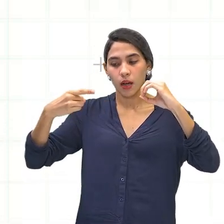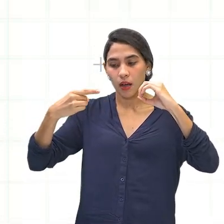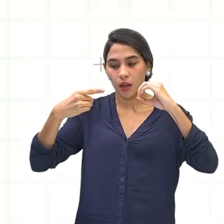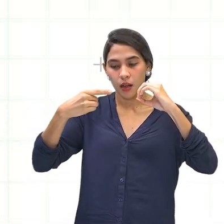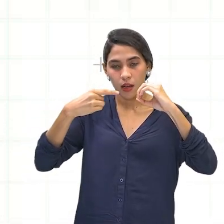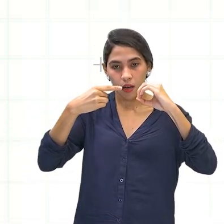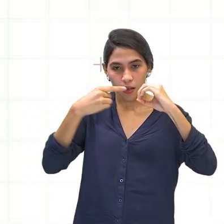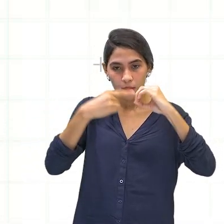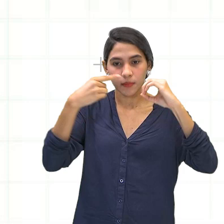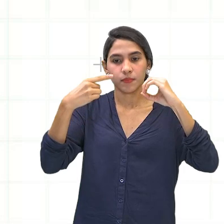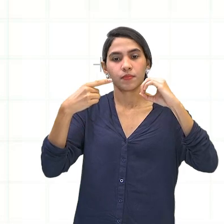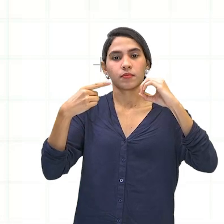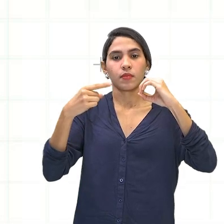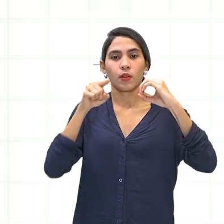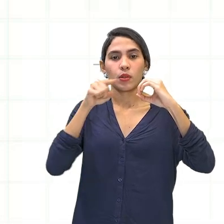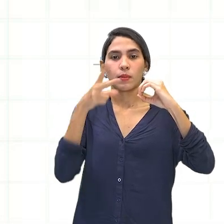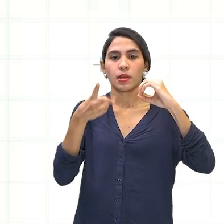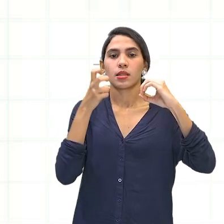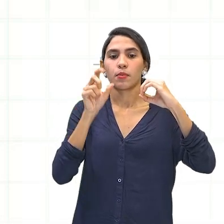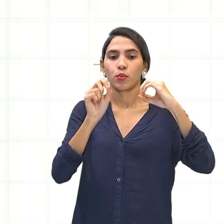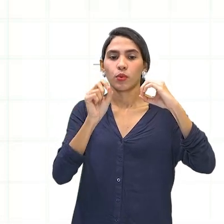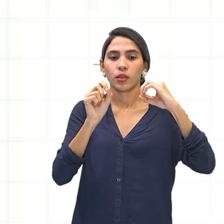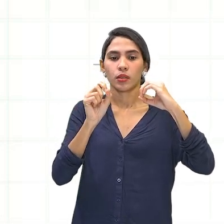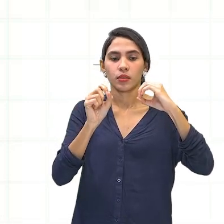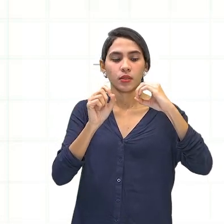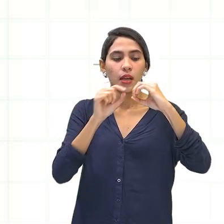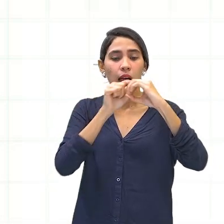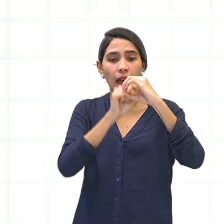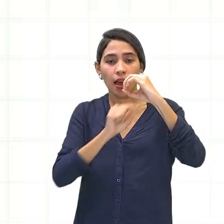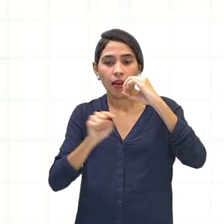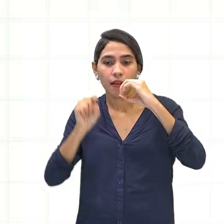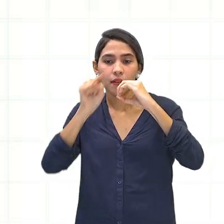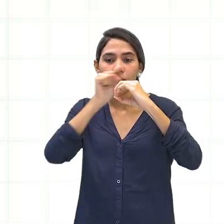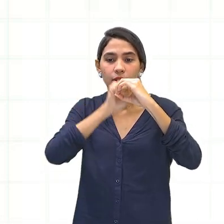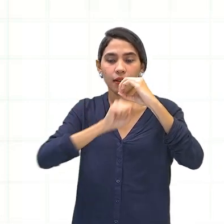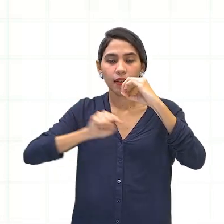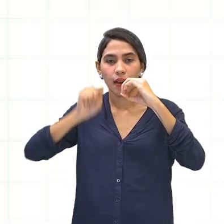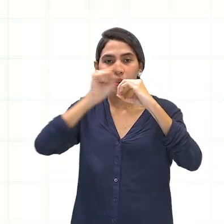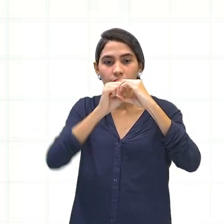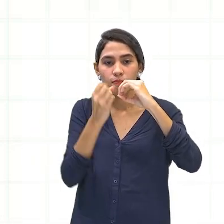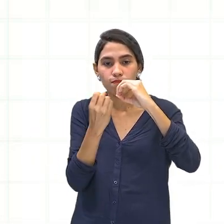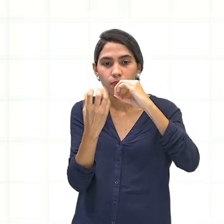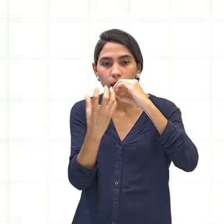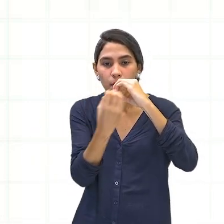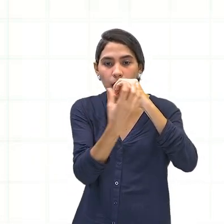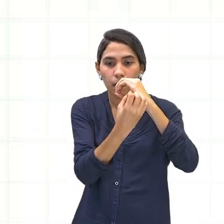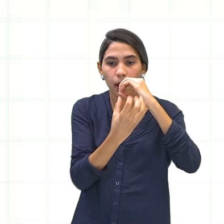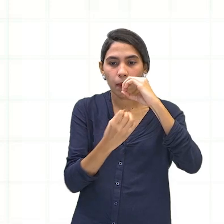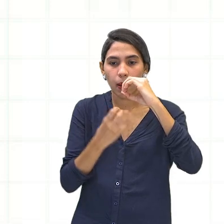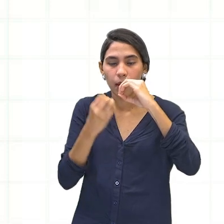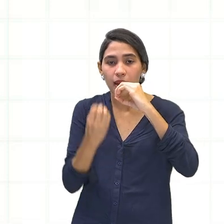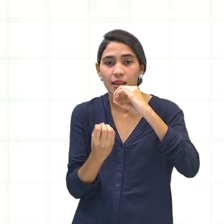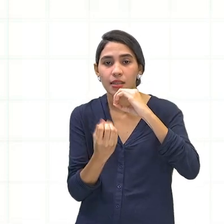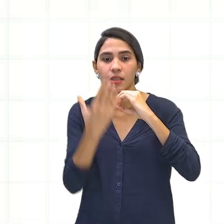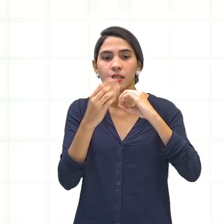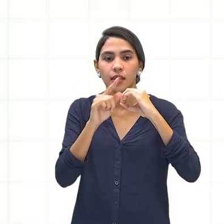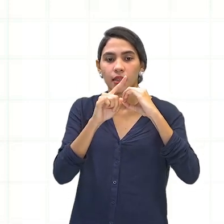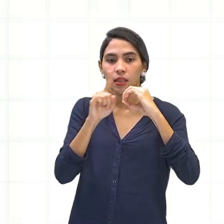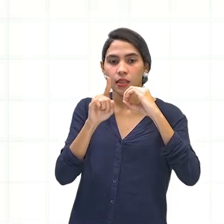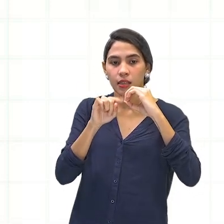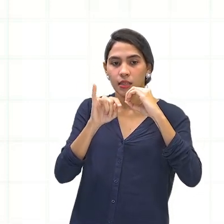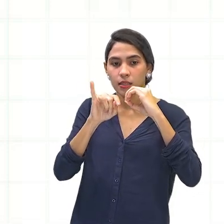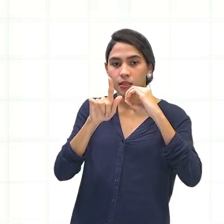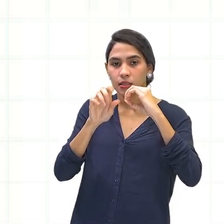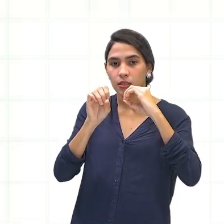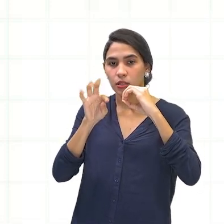após a fertilização, você observa a célula fecundada, né? E a formação aí do zigoto, né? As primeiras semanas de vida